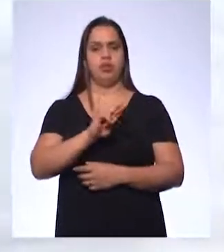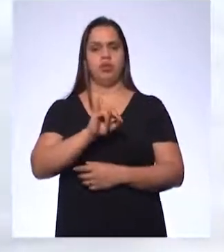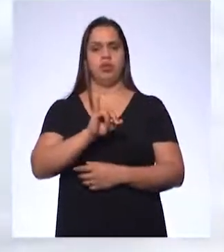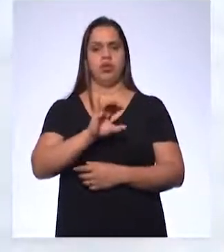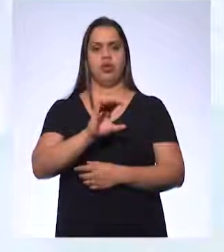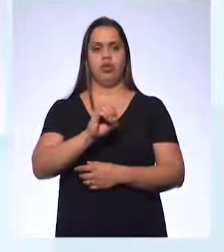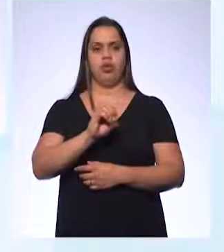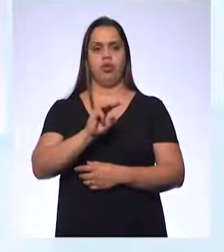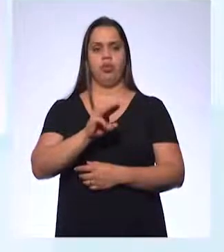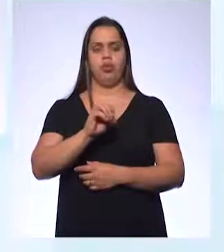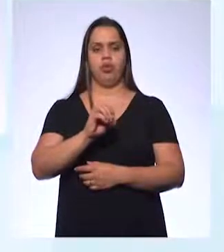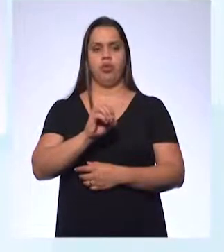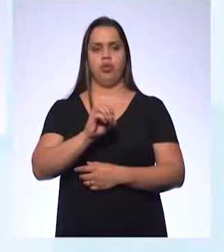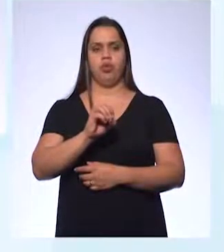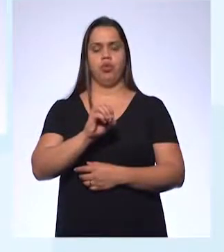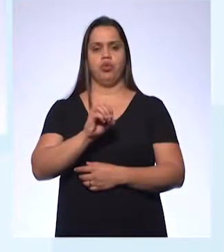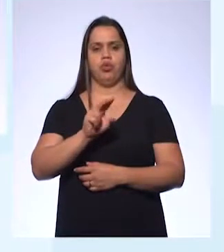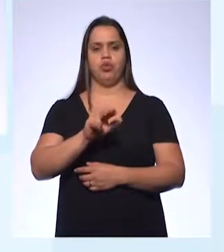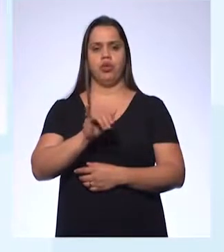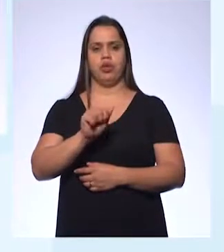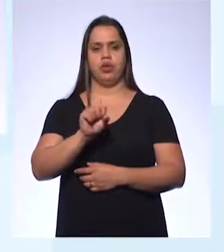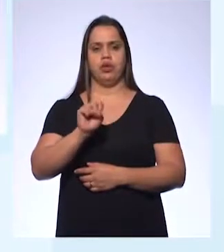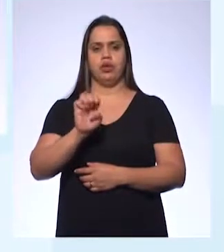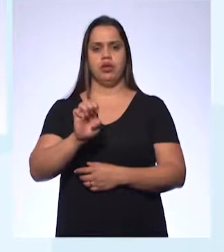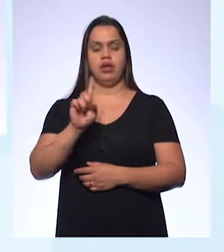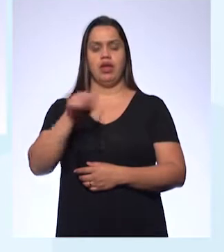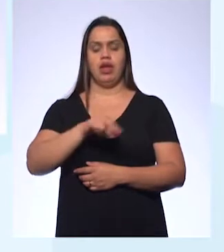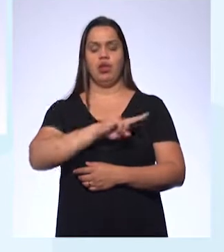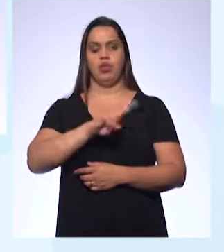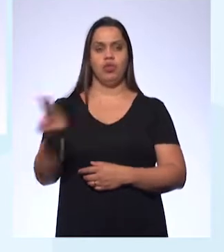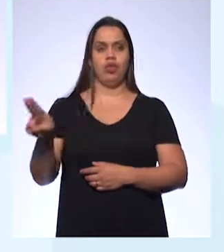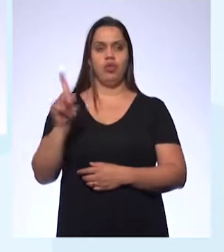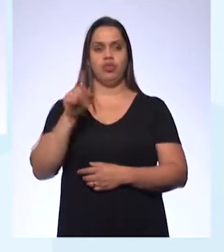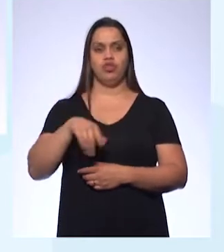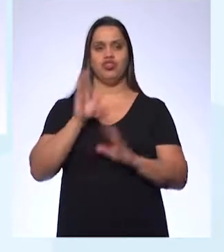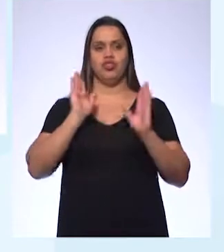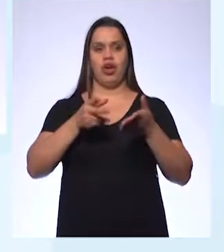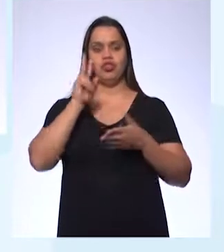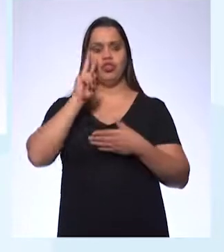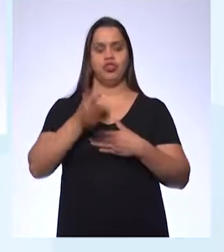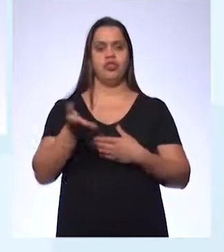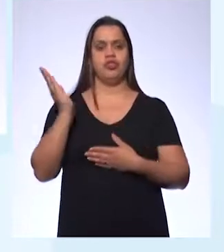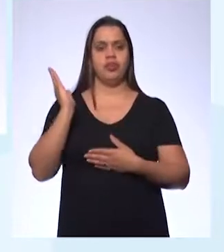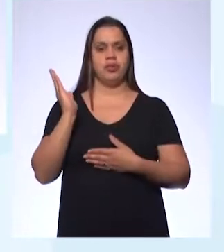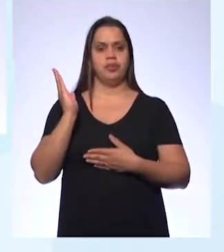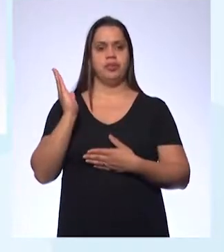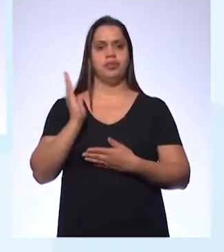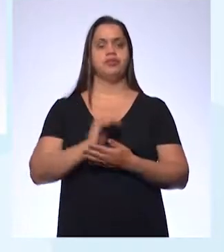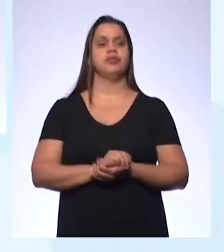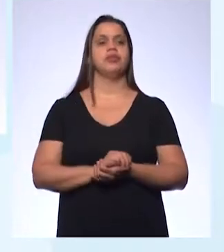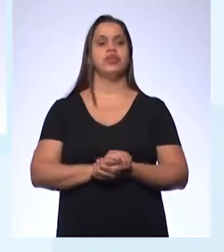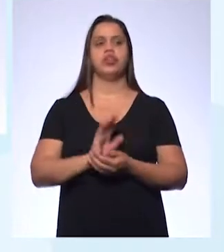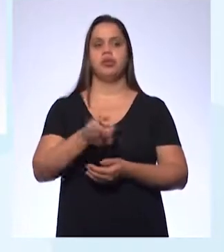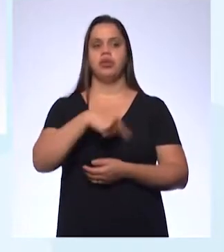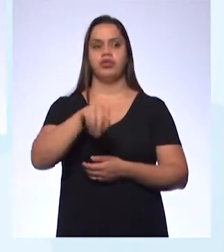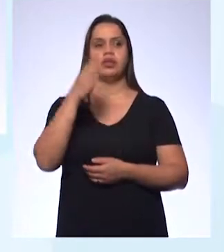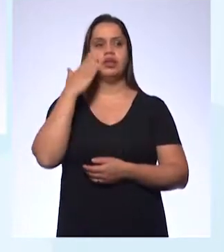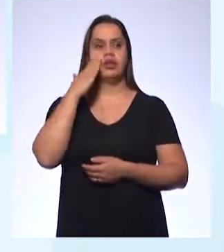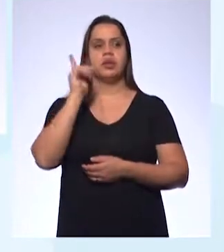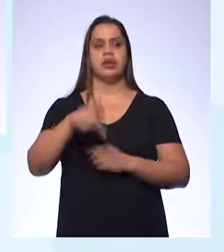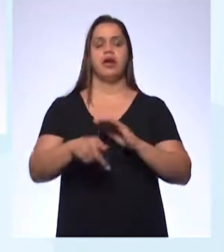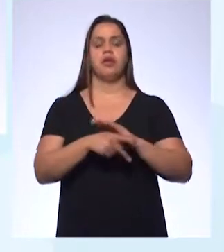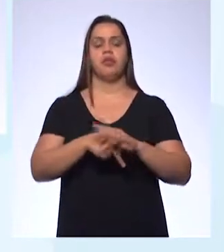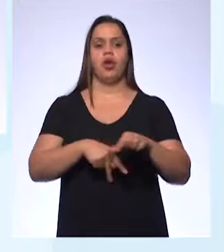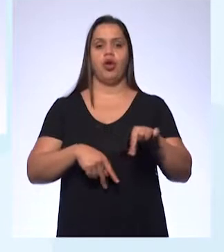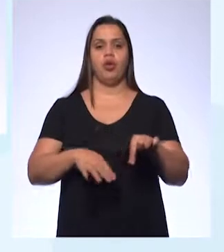esse cara aí, ó, o Trichomonas vaginalis, né? O nome dele já, né? Tá bom? Então, só para você saber aí, vai causar